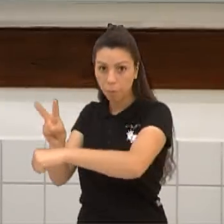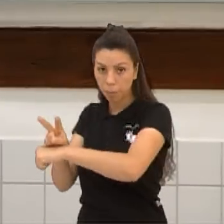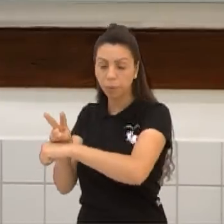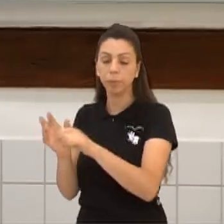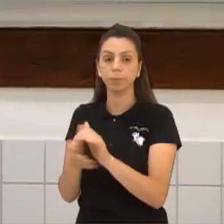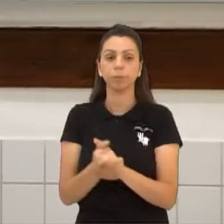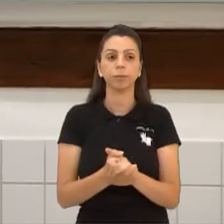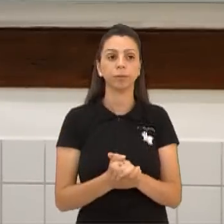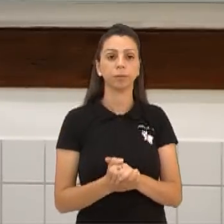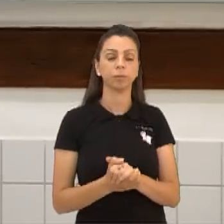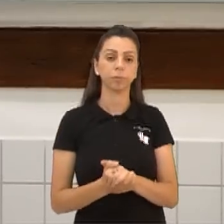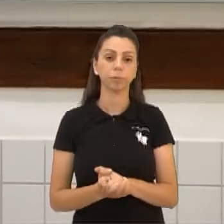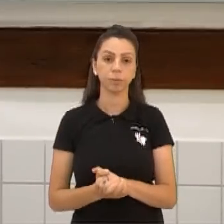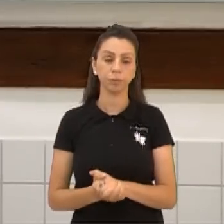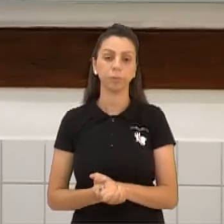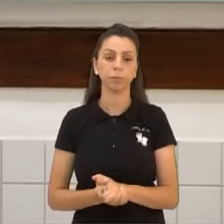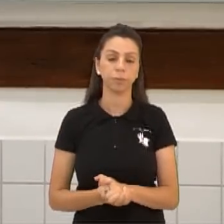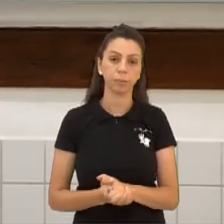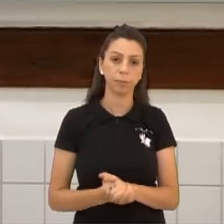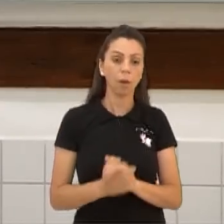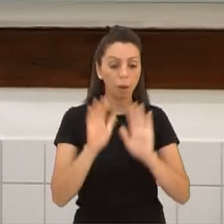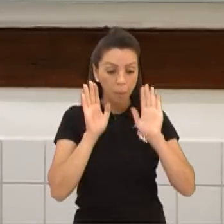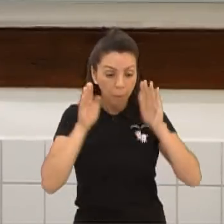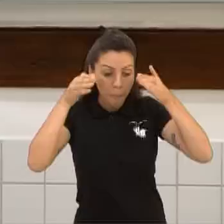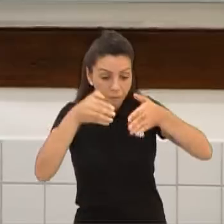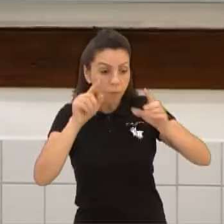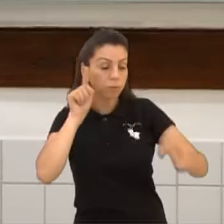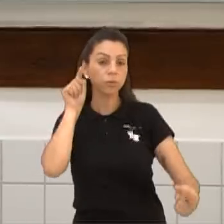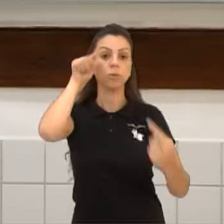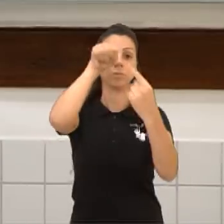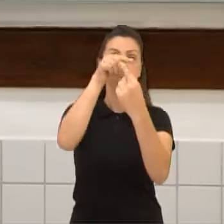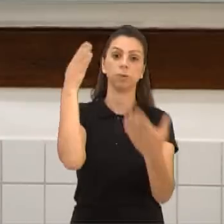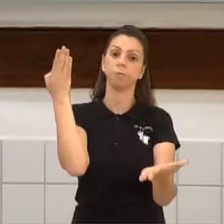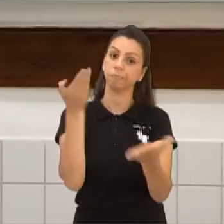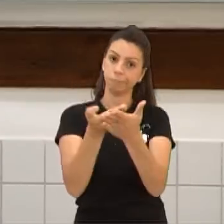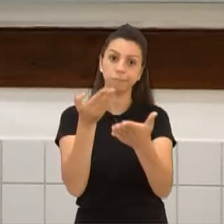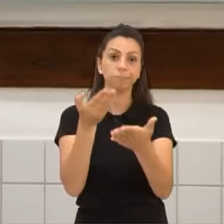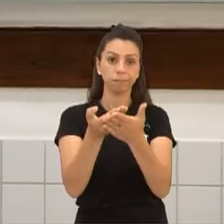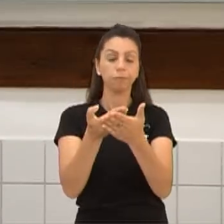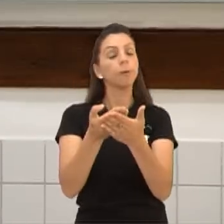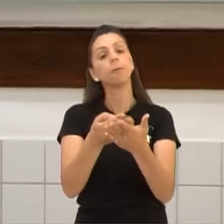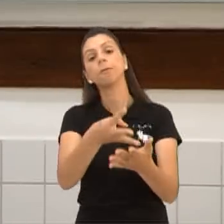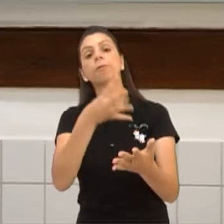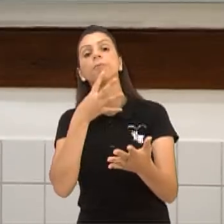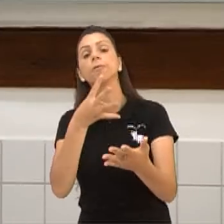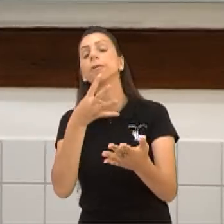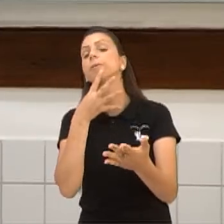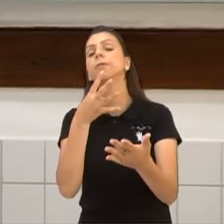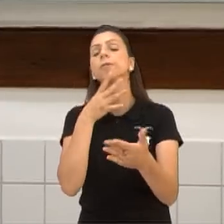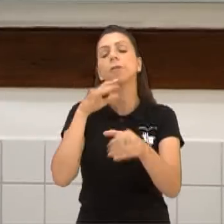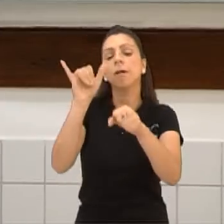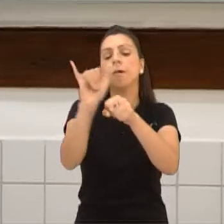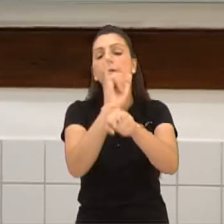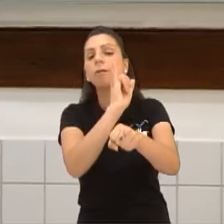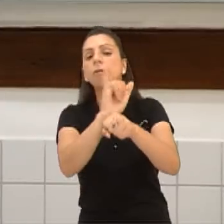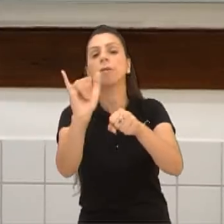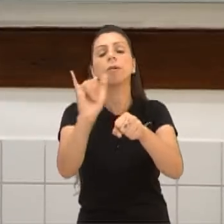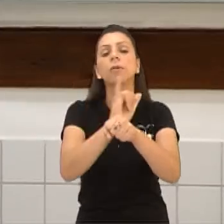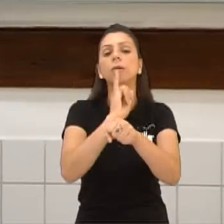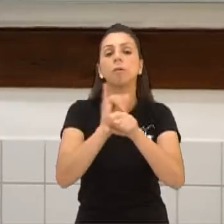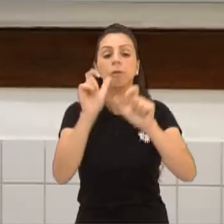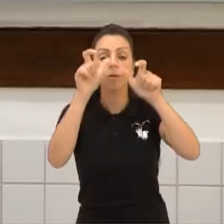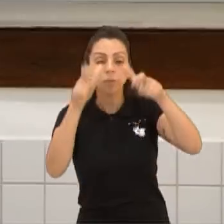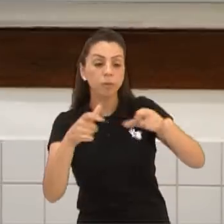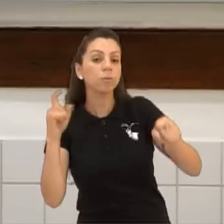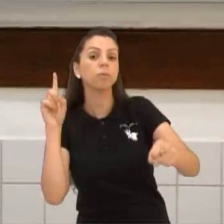são os principais focos, objetivos da nossa aula. Conhecer essas estratégias, essas unidades